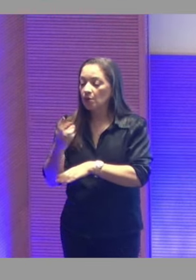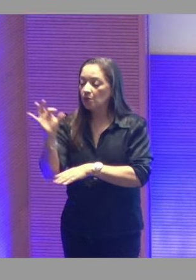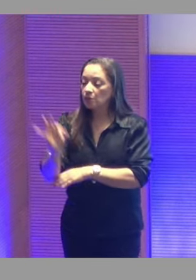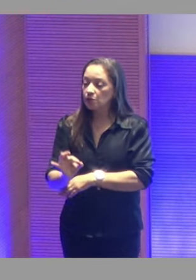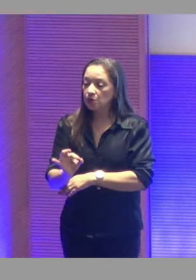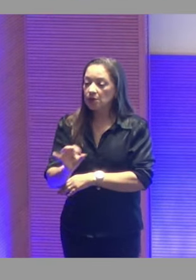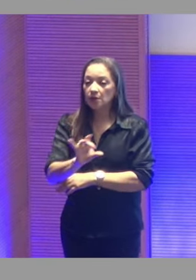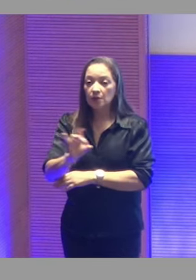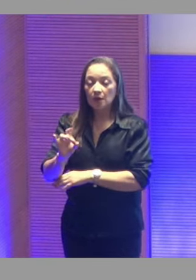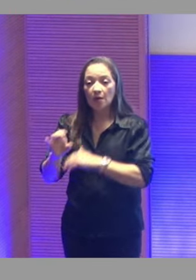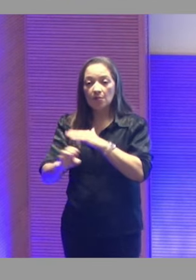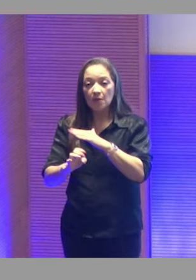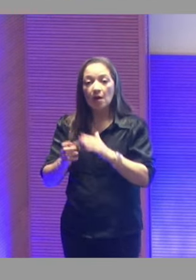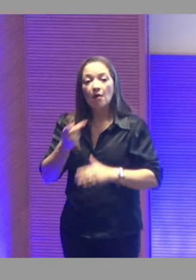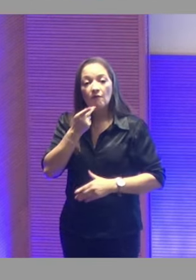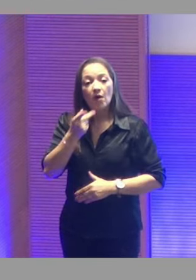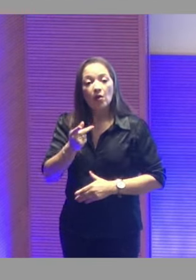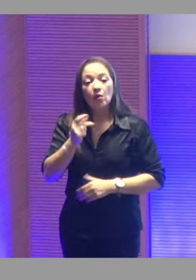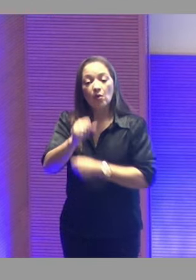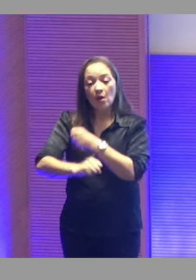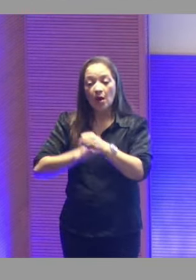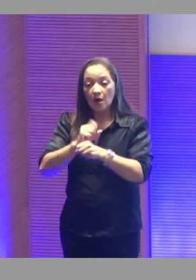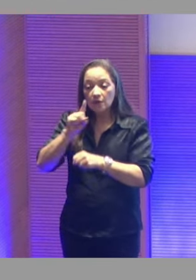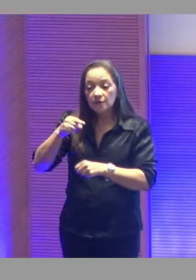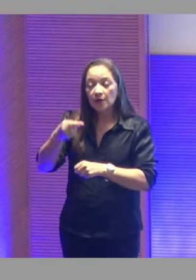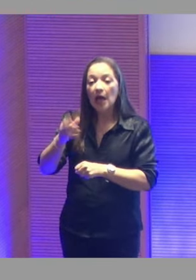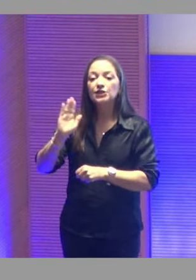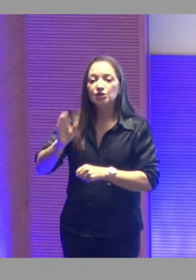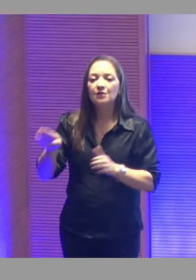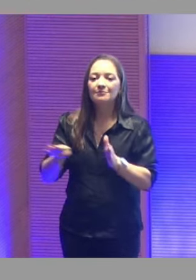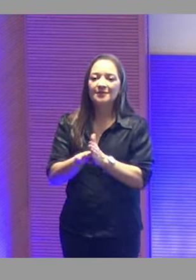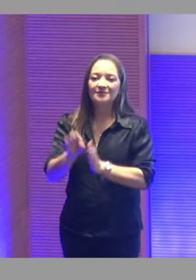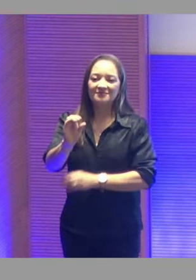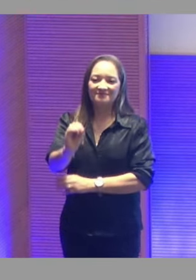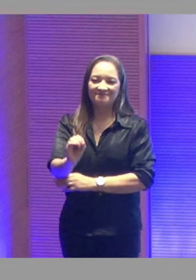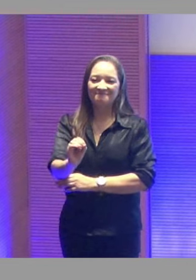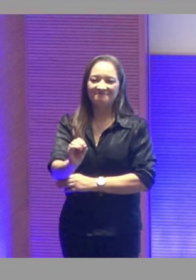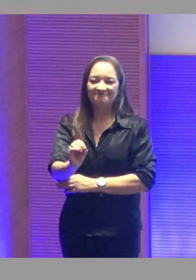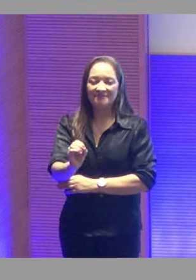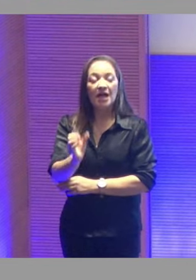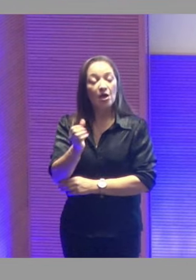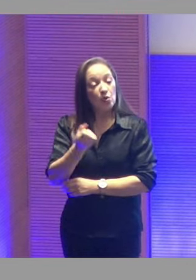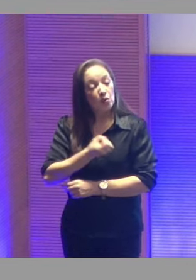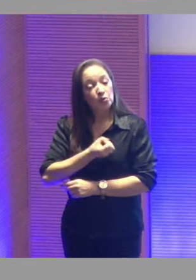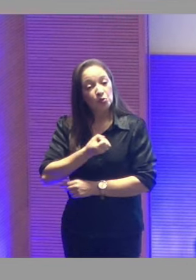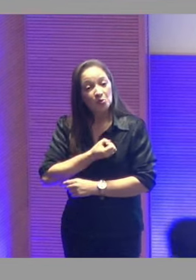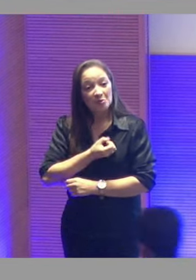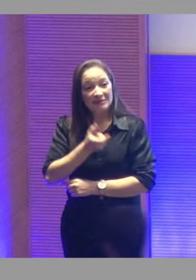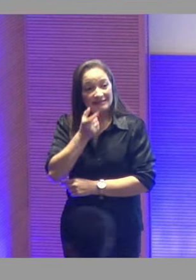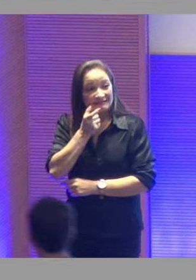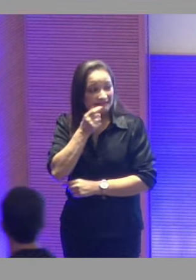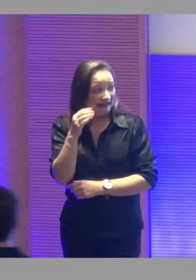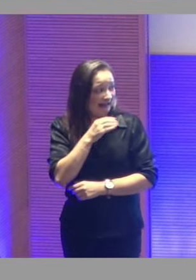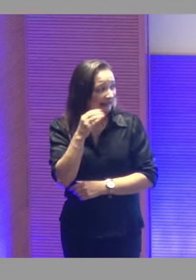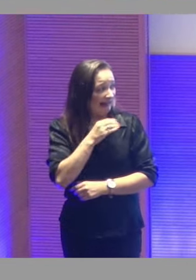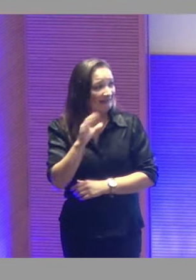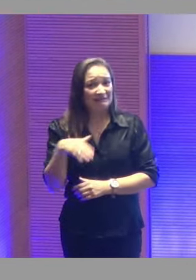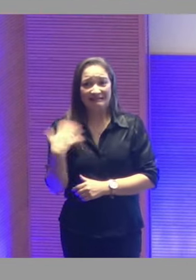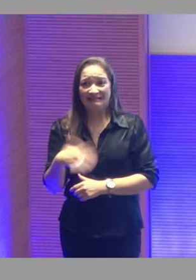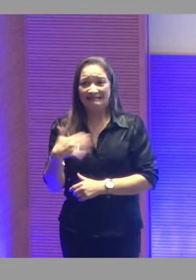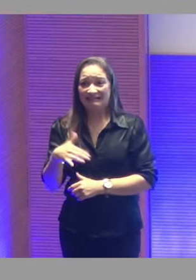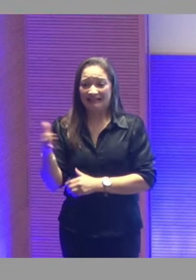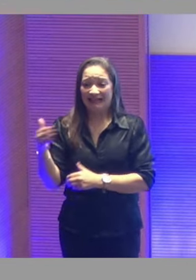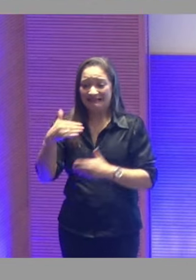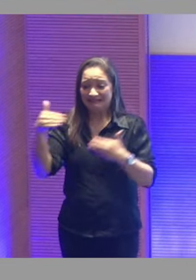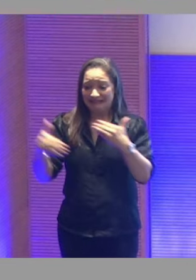organizações disseram que ano que vem já atingirão o net zero número interessante que tá tá rápido né estamos foi passando